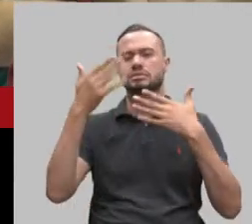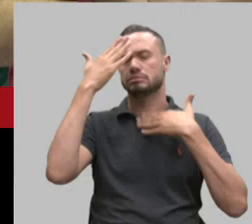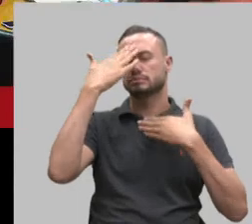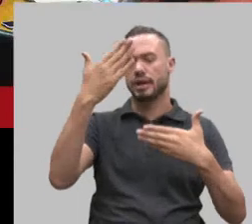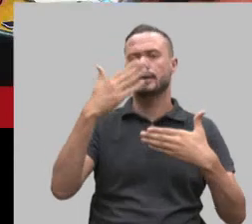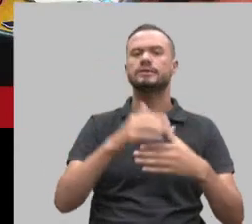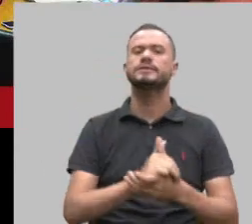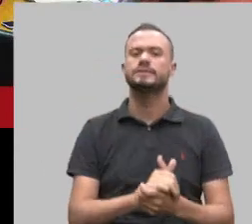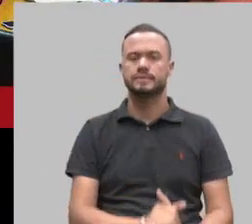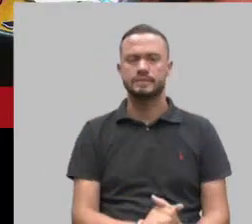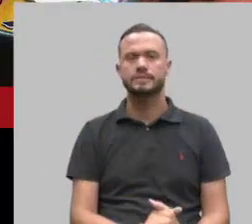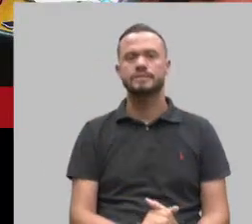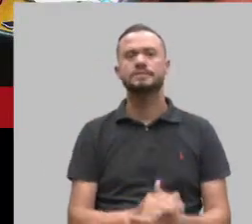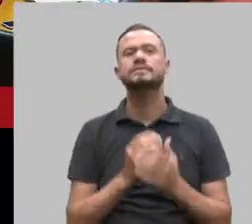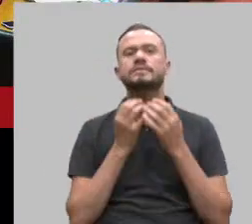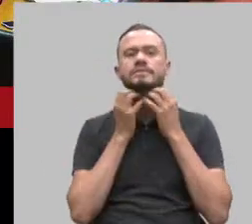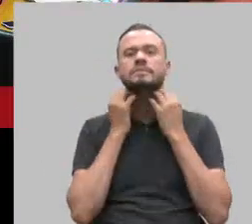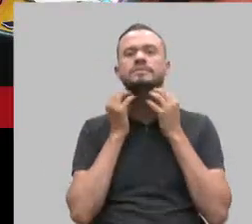obrigado